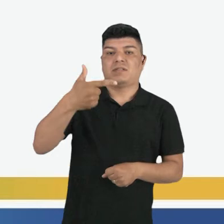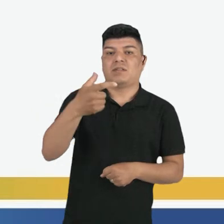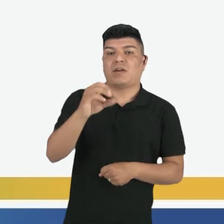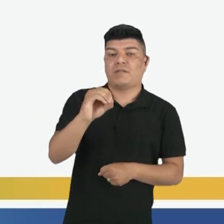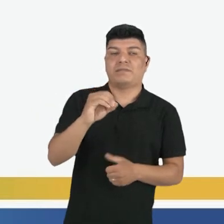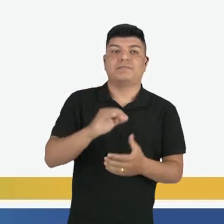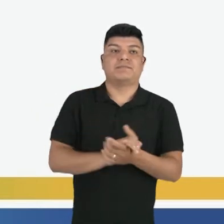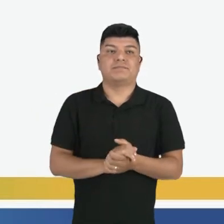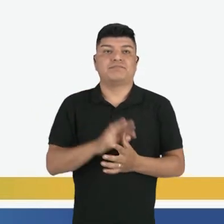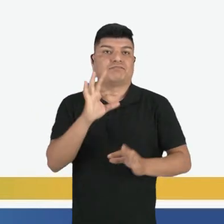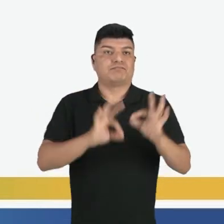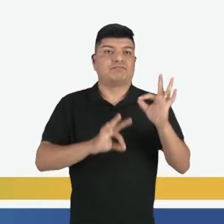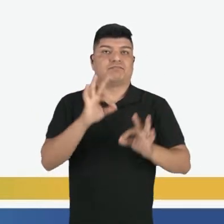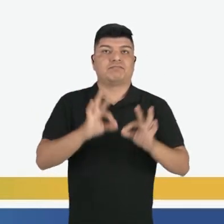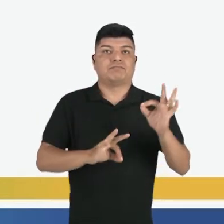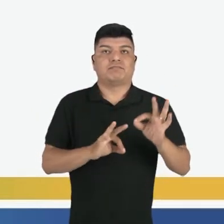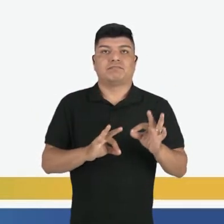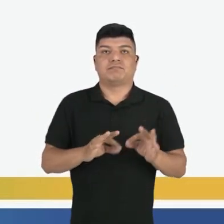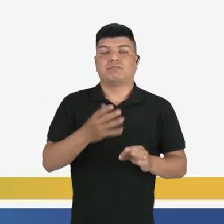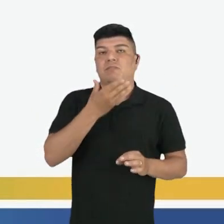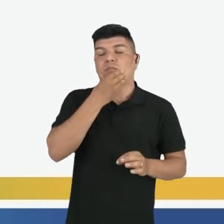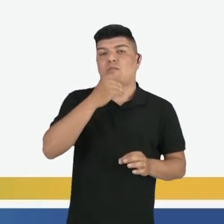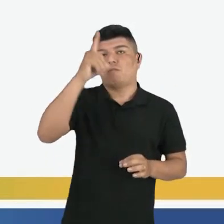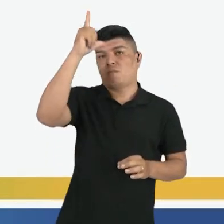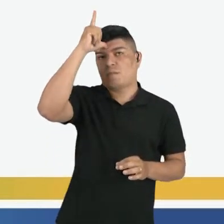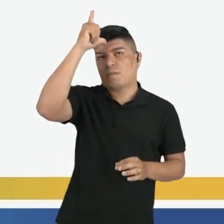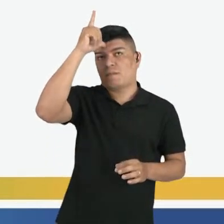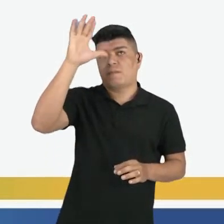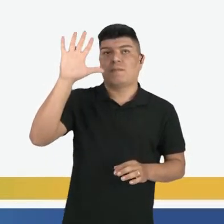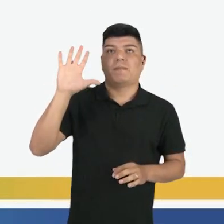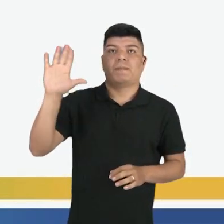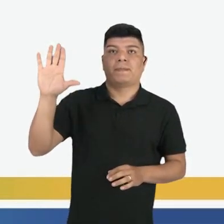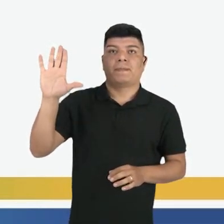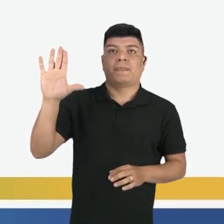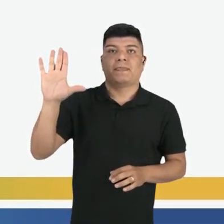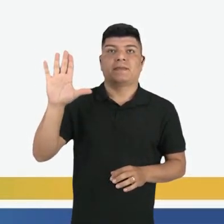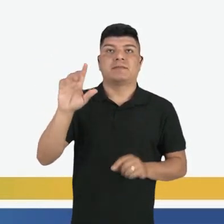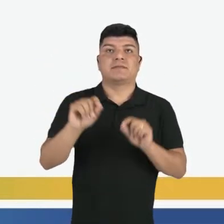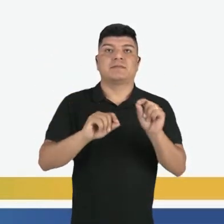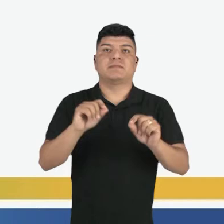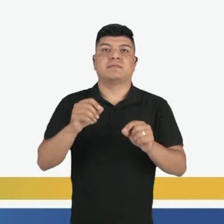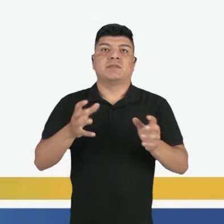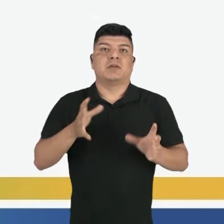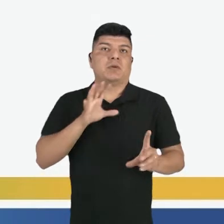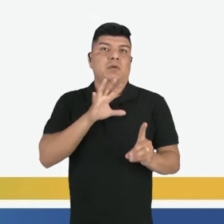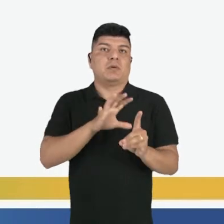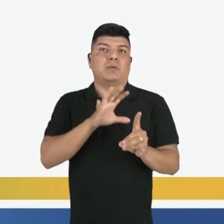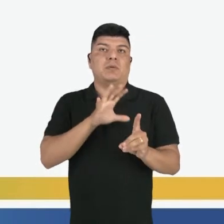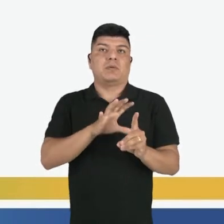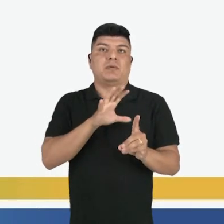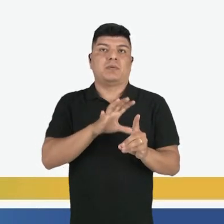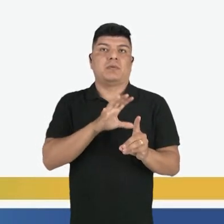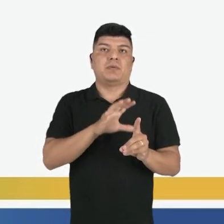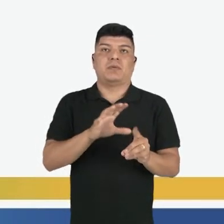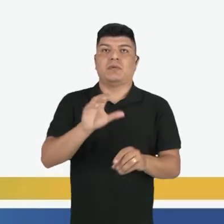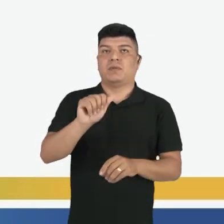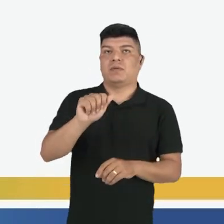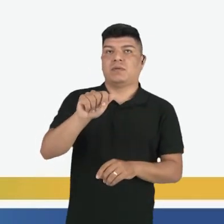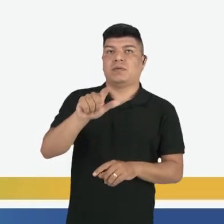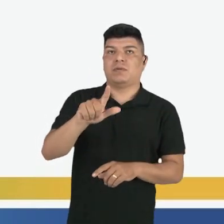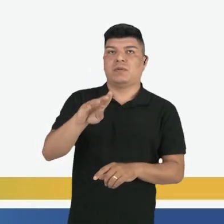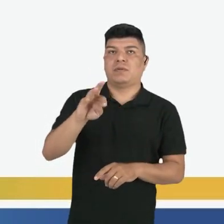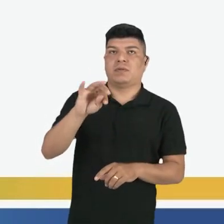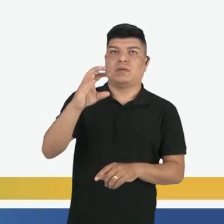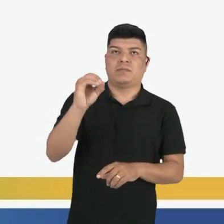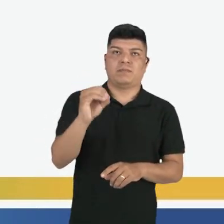arquitetônico foi elaborado pelo arquiteto alemão Albert Massler, inspirado nas edificações gregas, com suas colunas